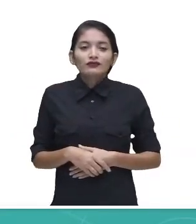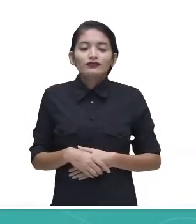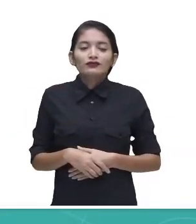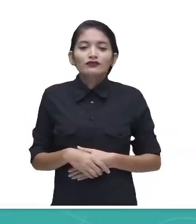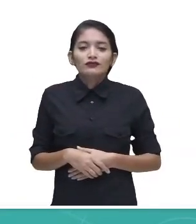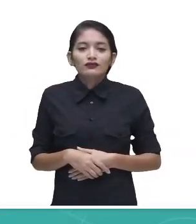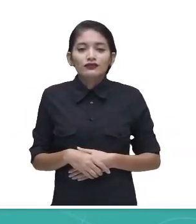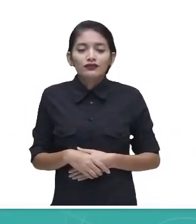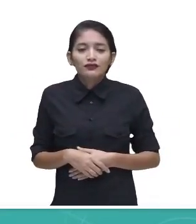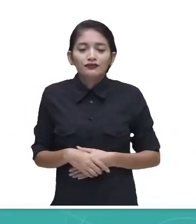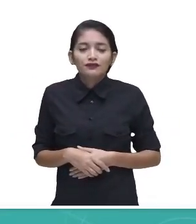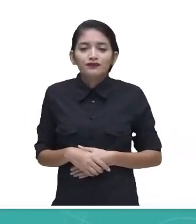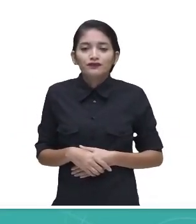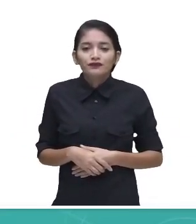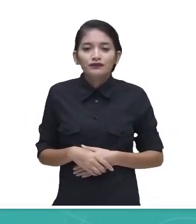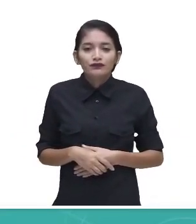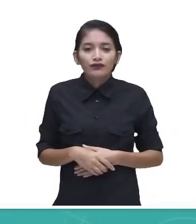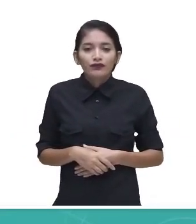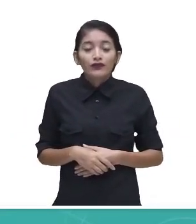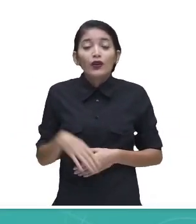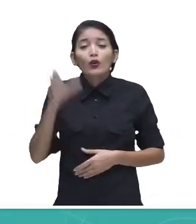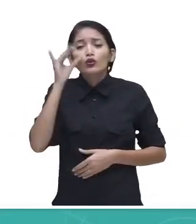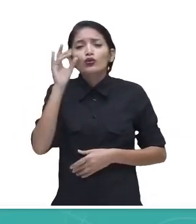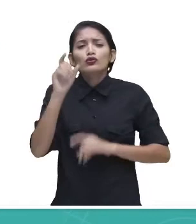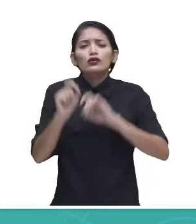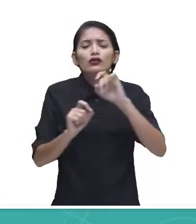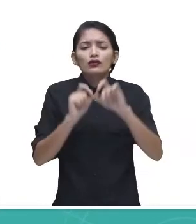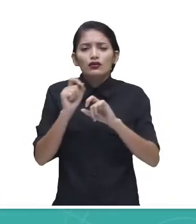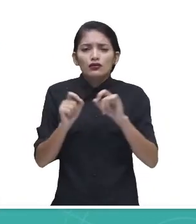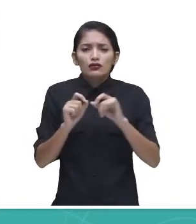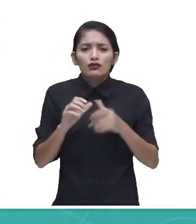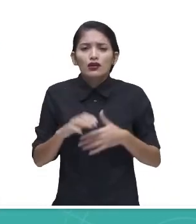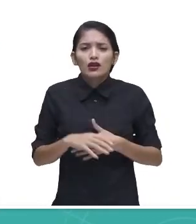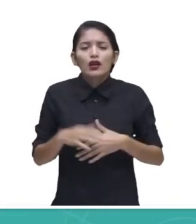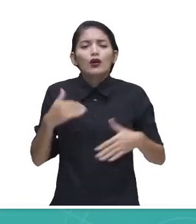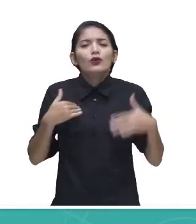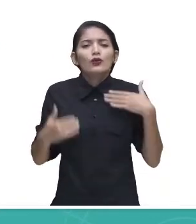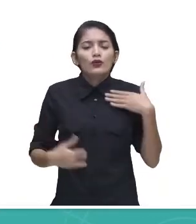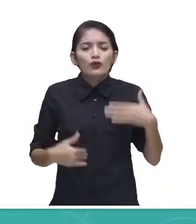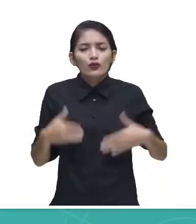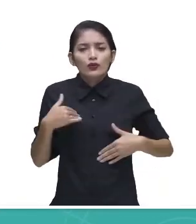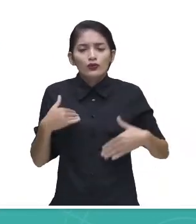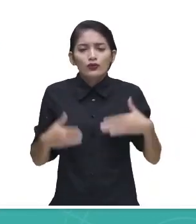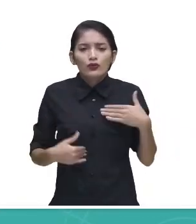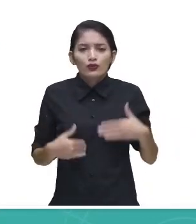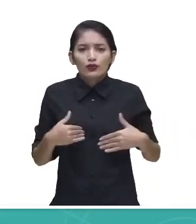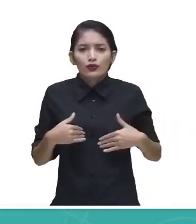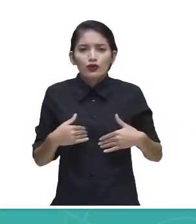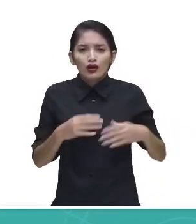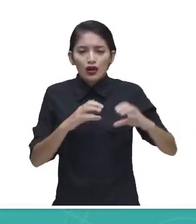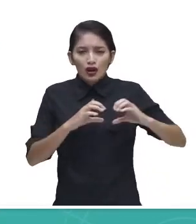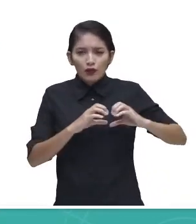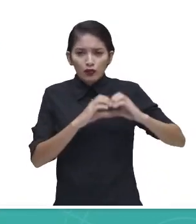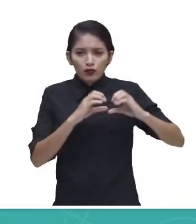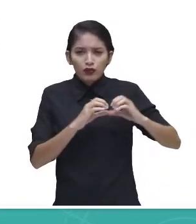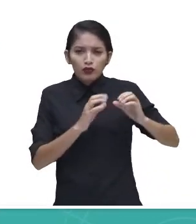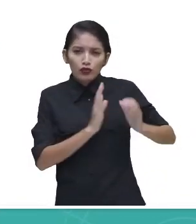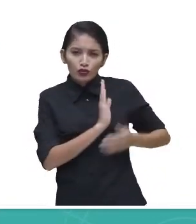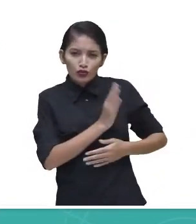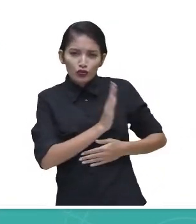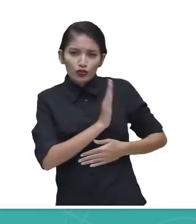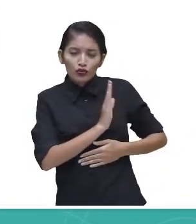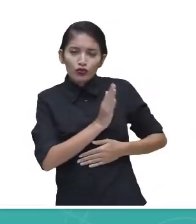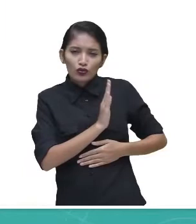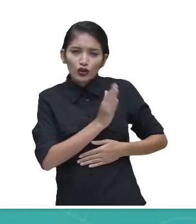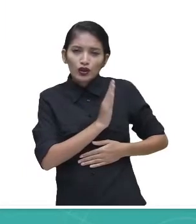trazer para vocês também. A curiosidade aí no corpo humano são os batimentos cardíacos.